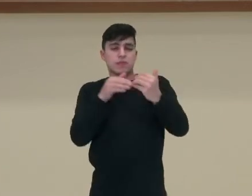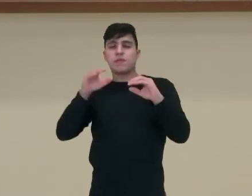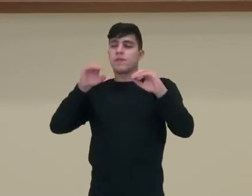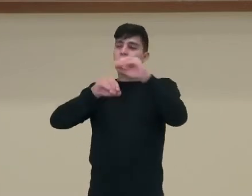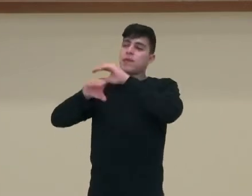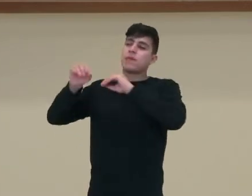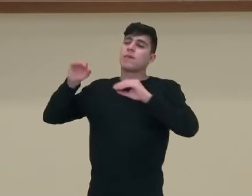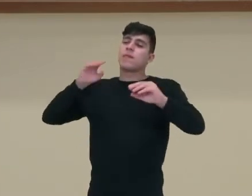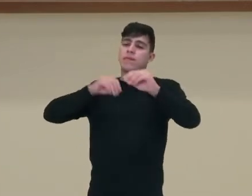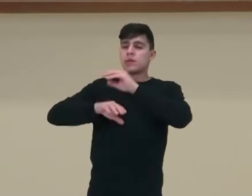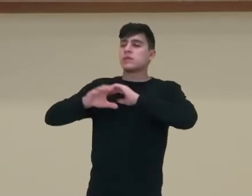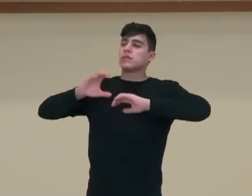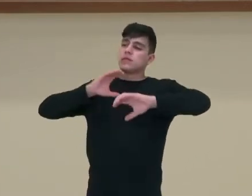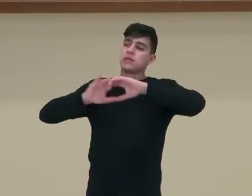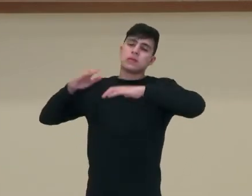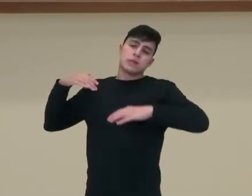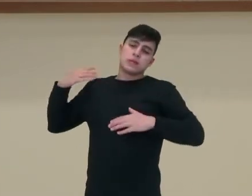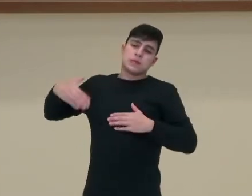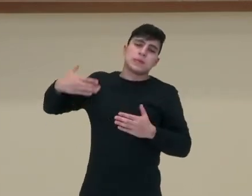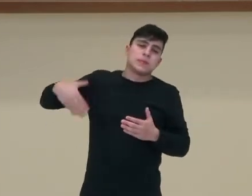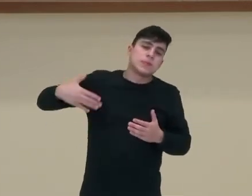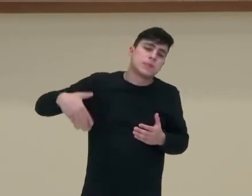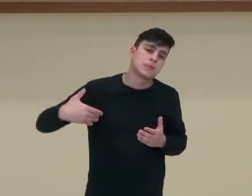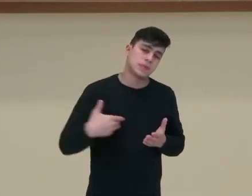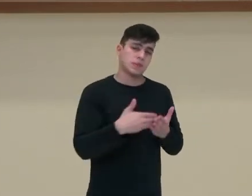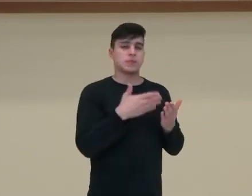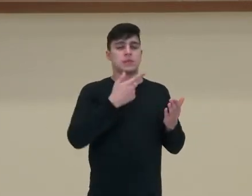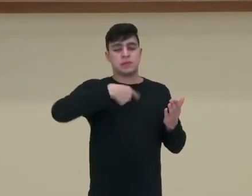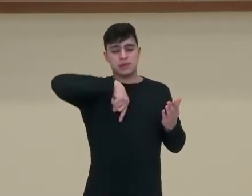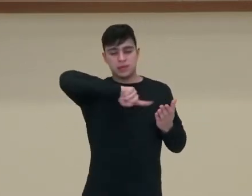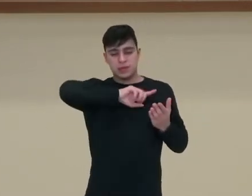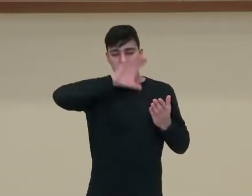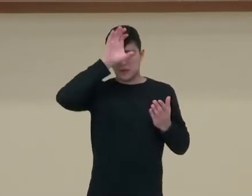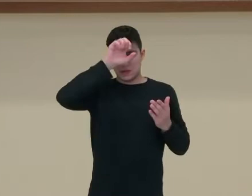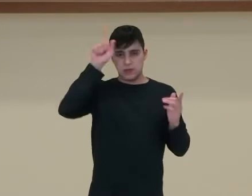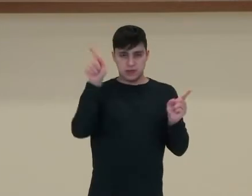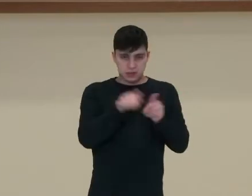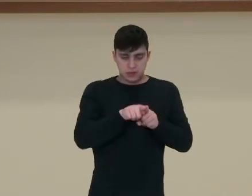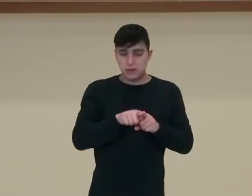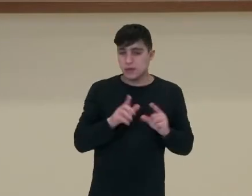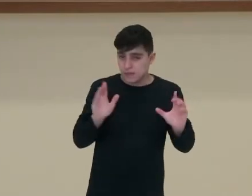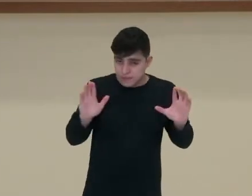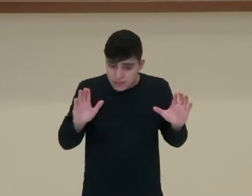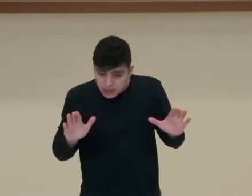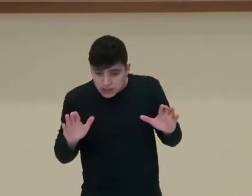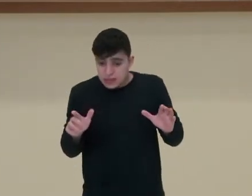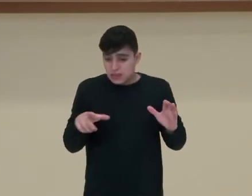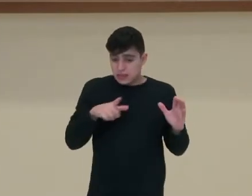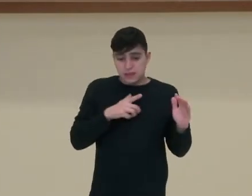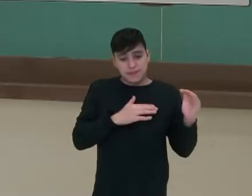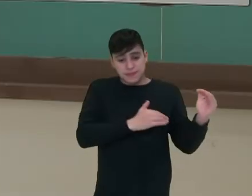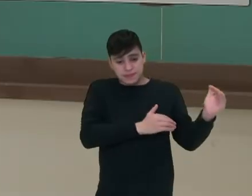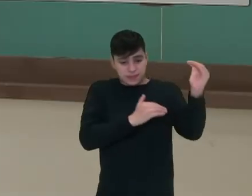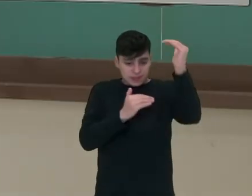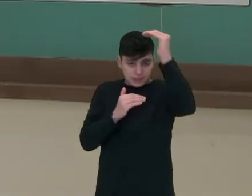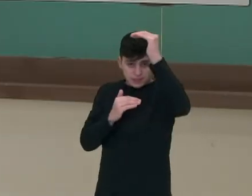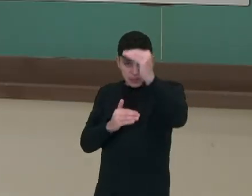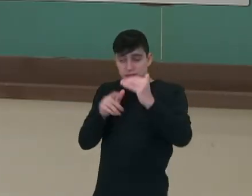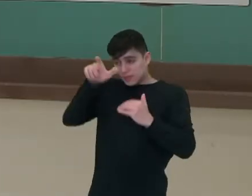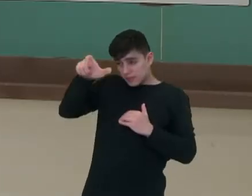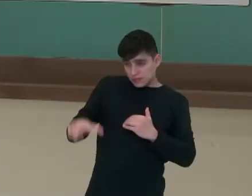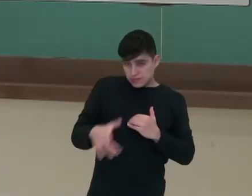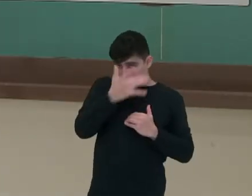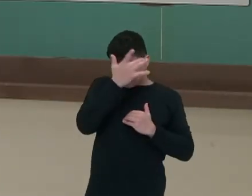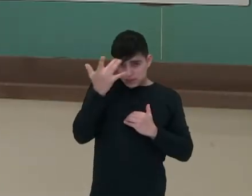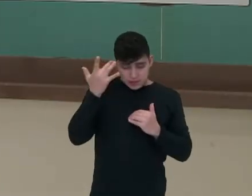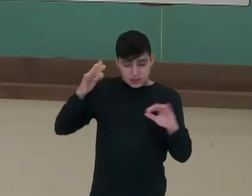Então, foi cantada de geração em geração e a gente aprendeu também, né? Mas tem a partitura. Se o músico quiser